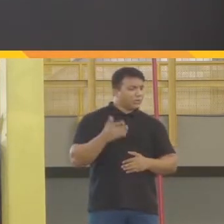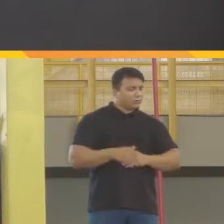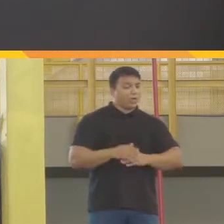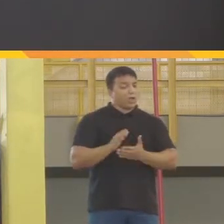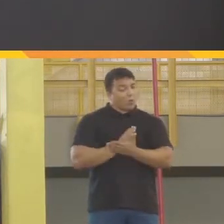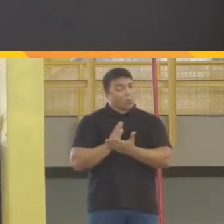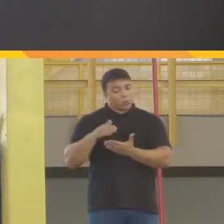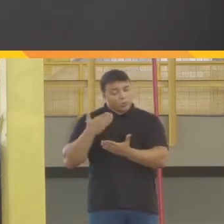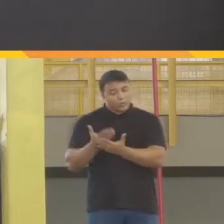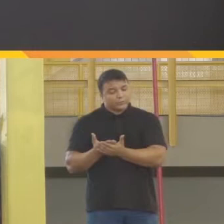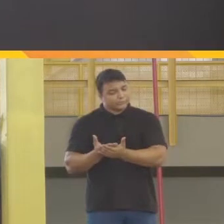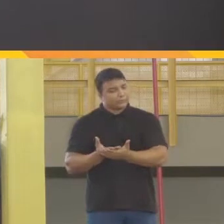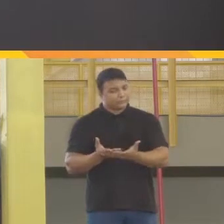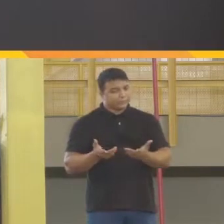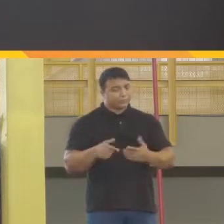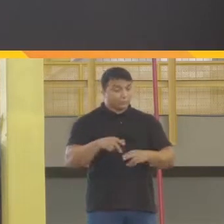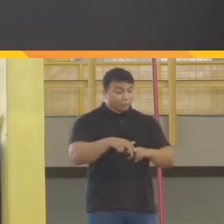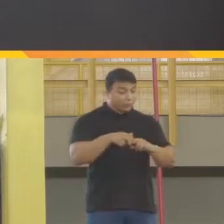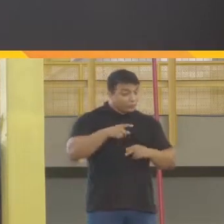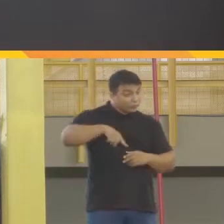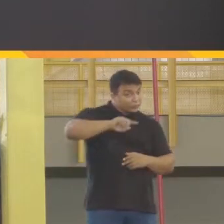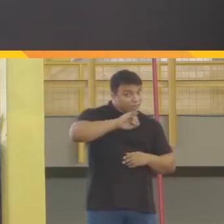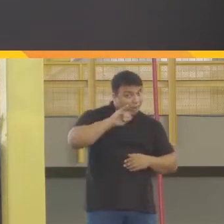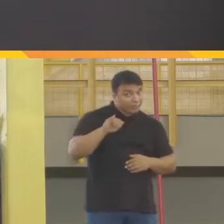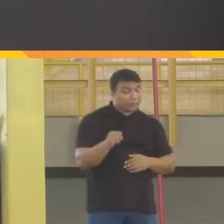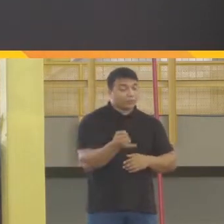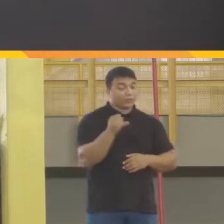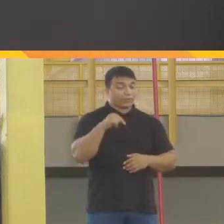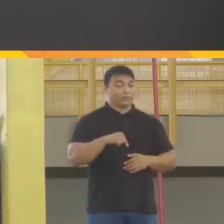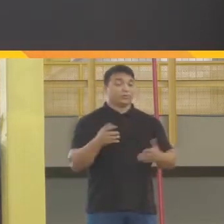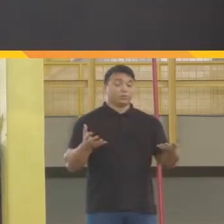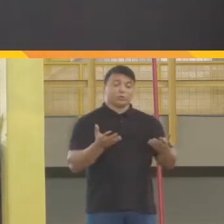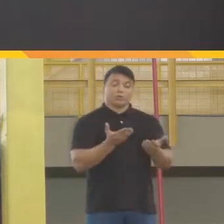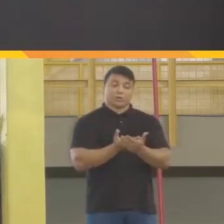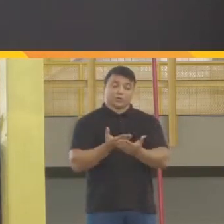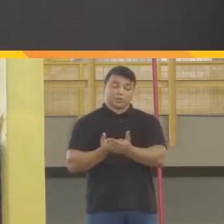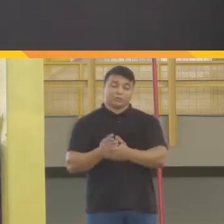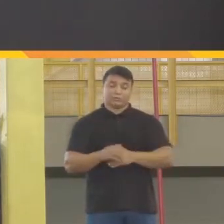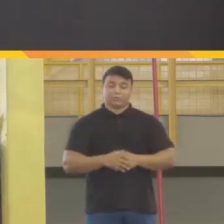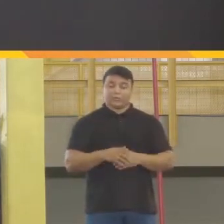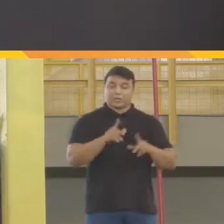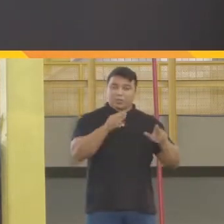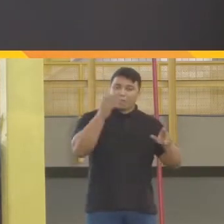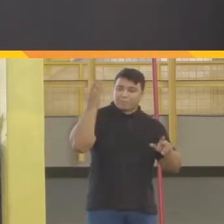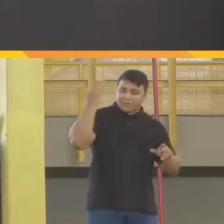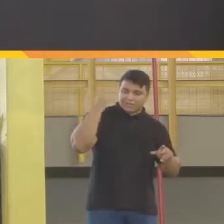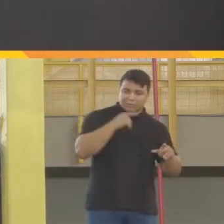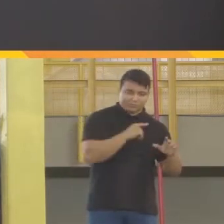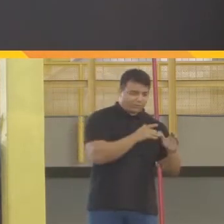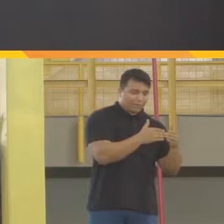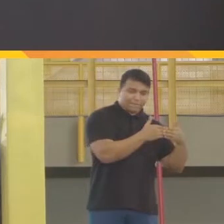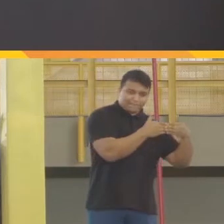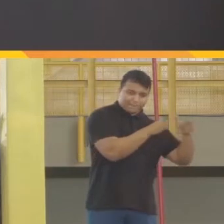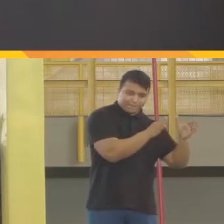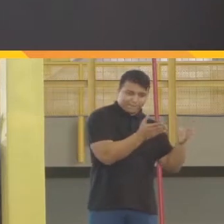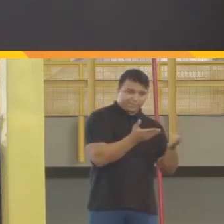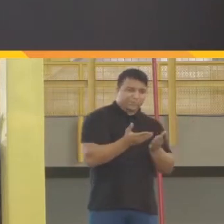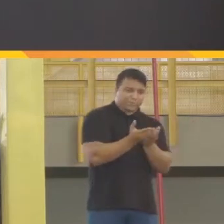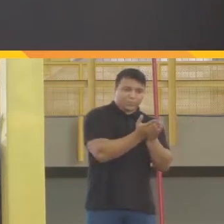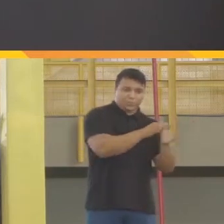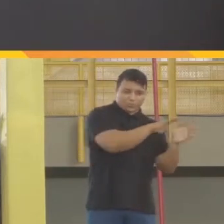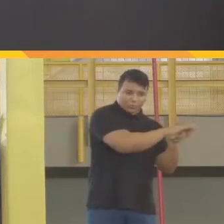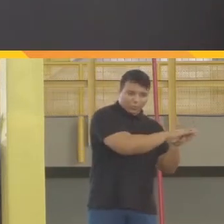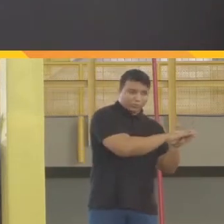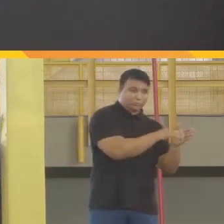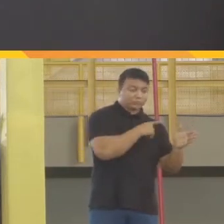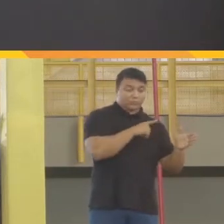Então aproveite o que você está tendo. Isso pode ser, assim como a abertura dos portos, um degrau para a independência do Brasil, um degrau